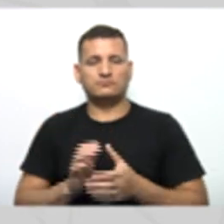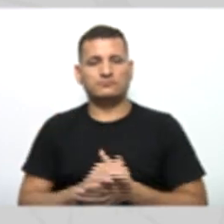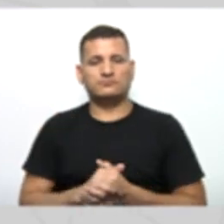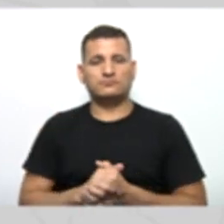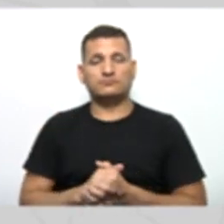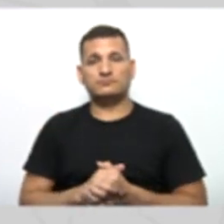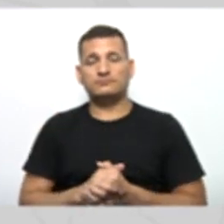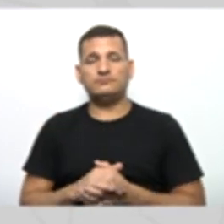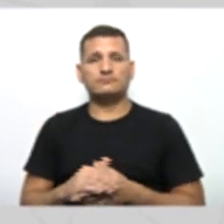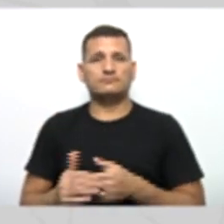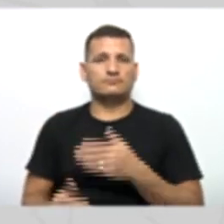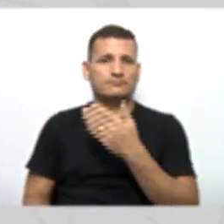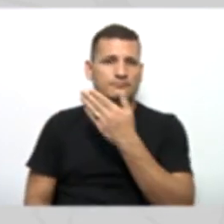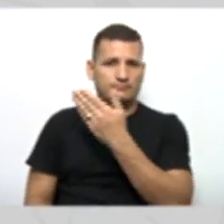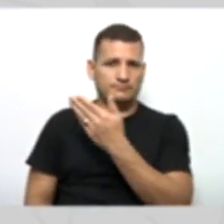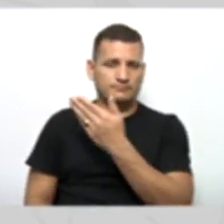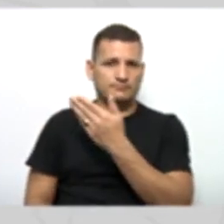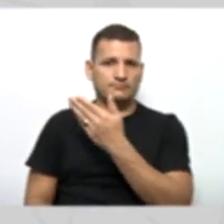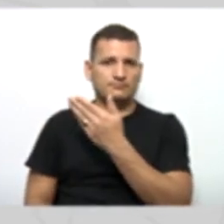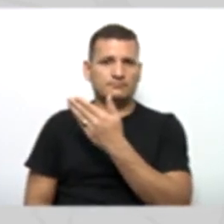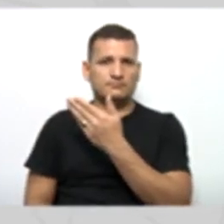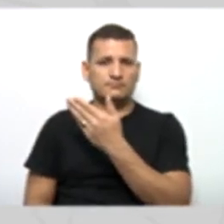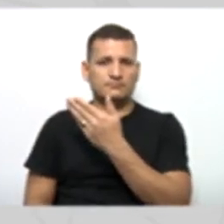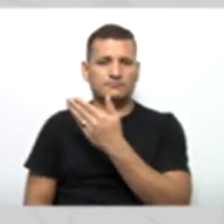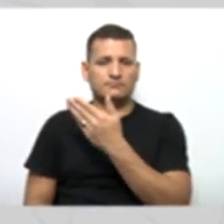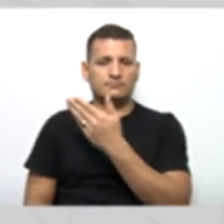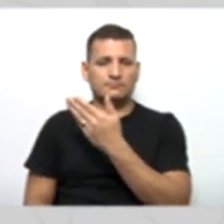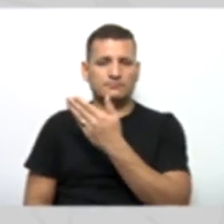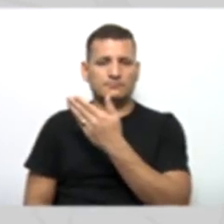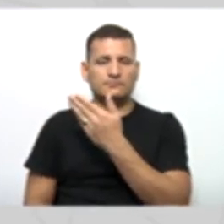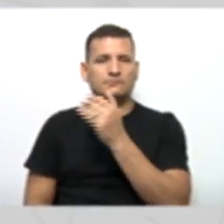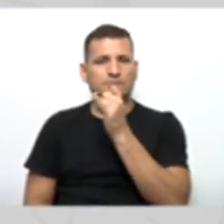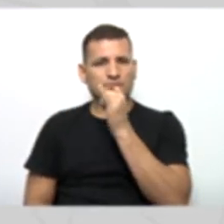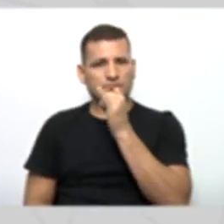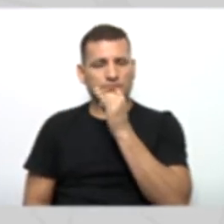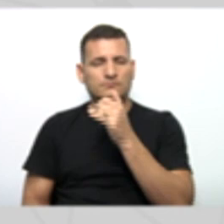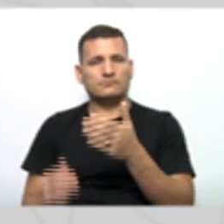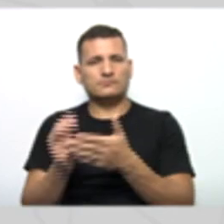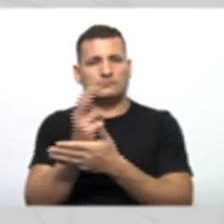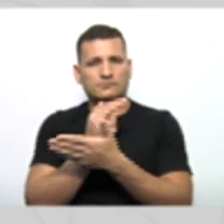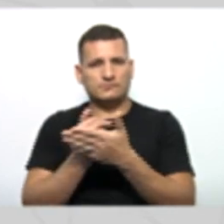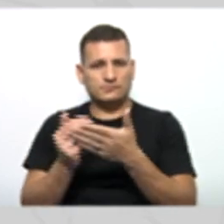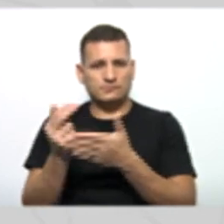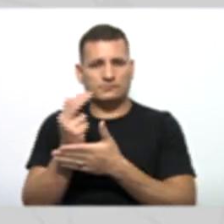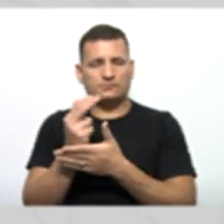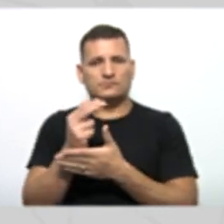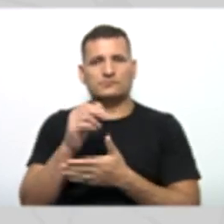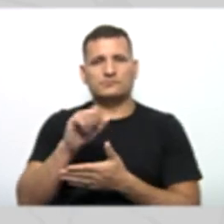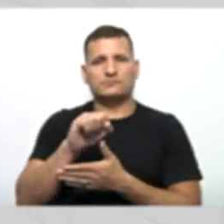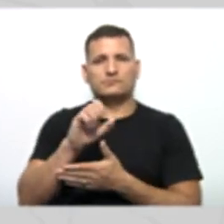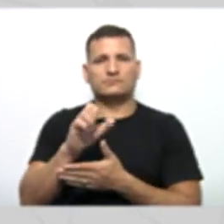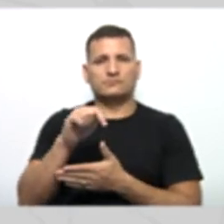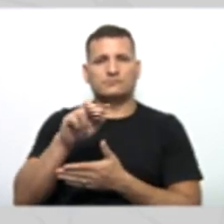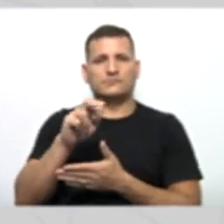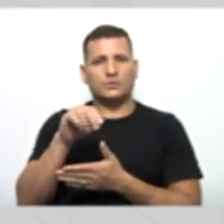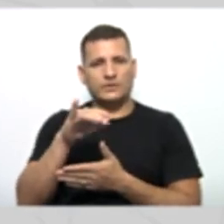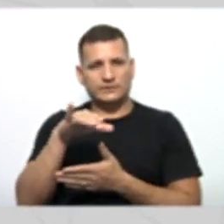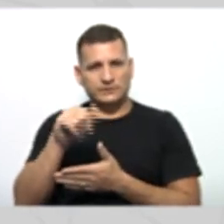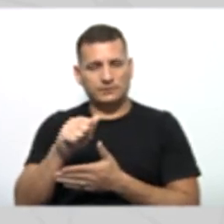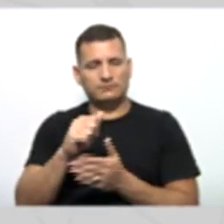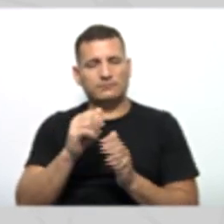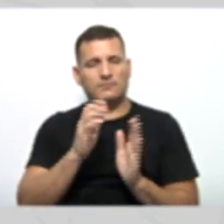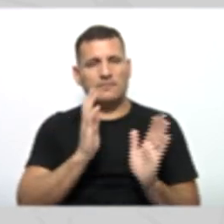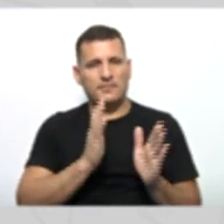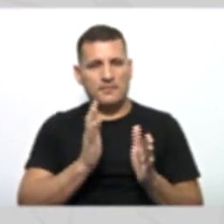ó, aqui é um exemplo de diagrama de classe. Ó. Eu tenho aqui, ó, um diagrama de sequência. Eu tenho,